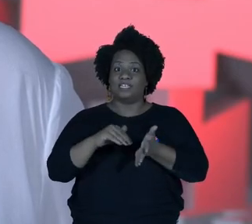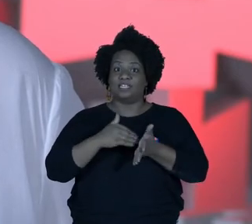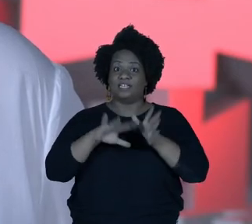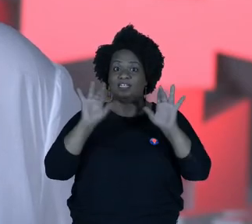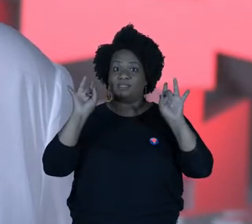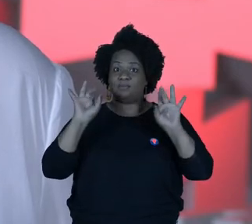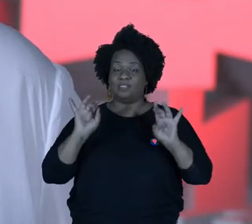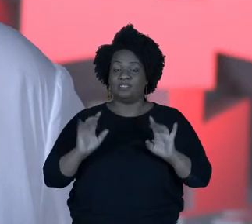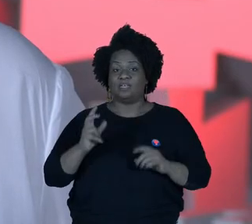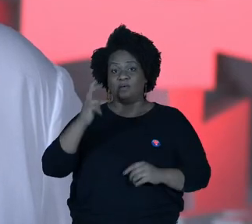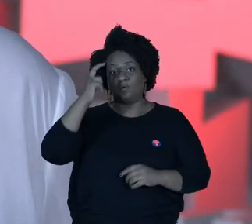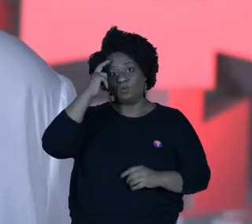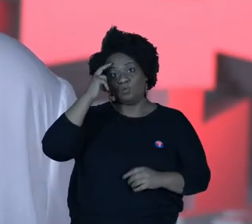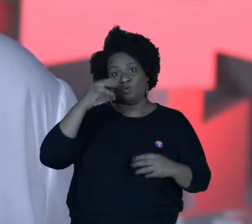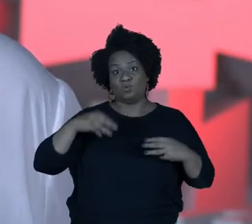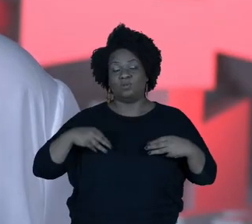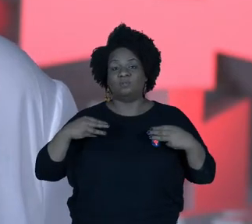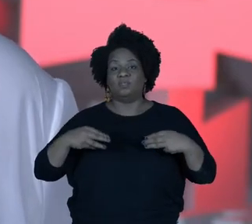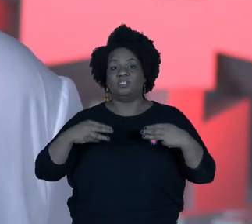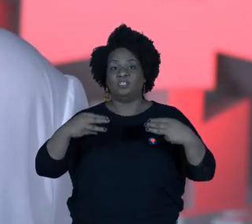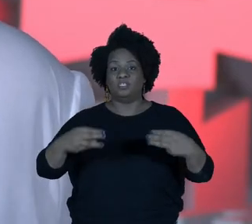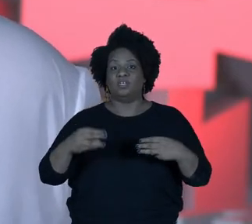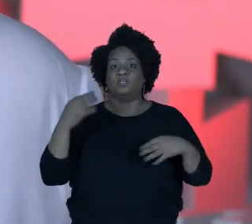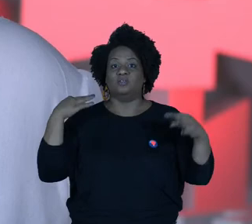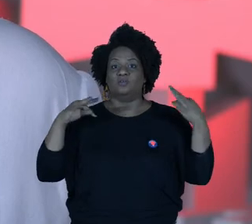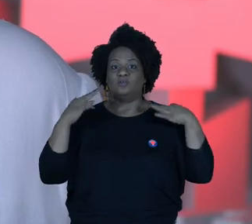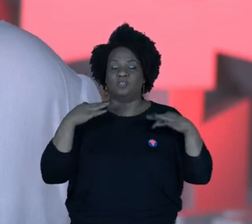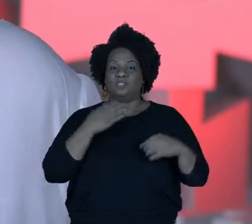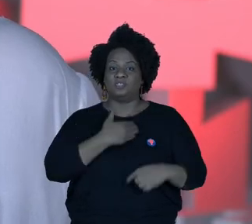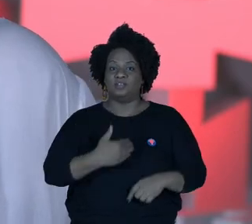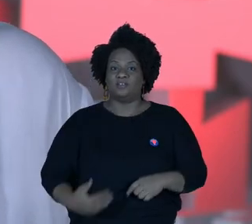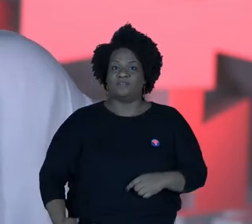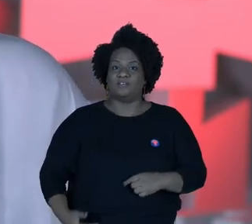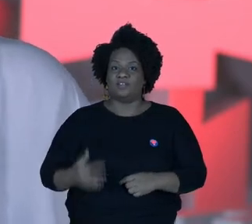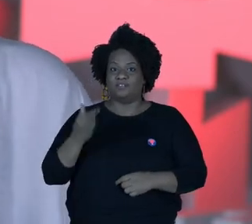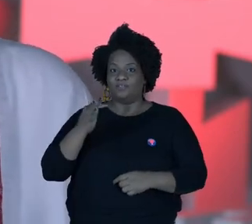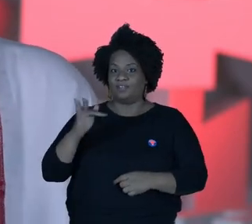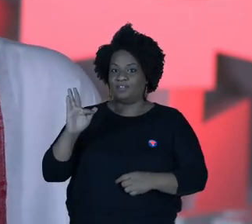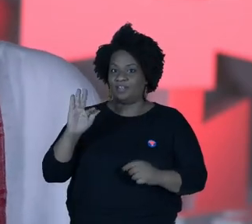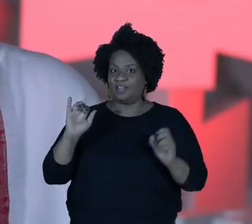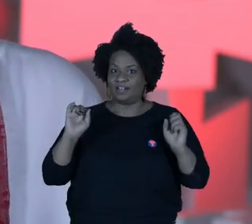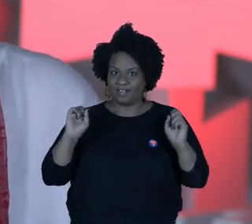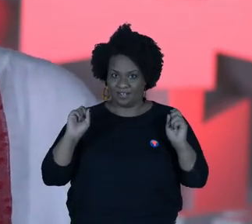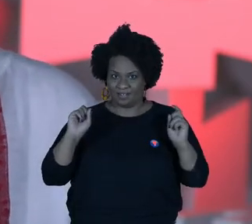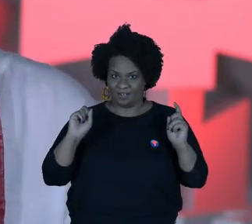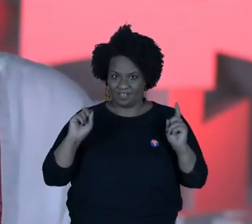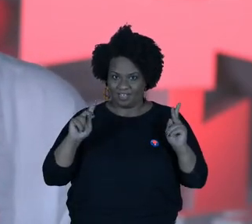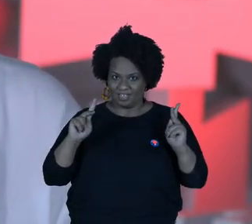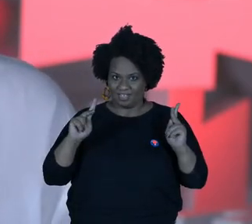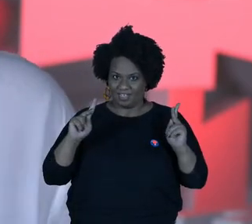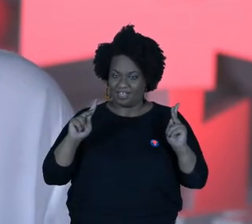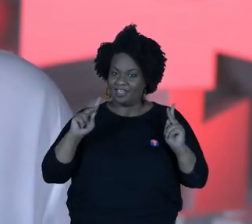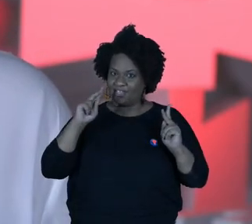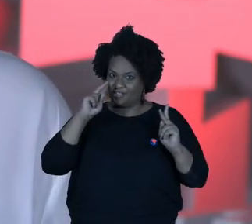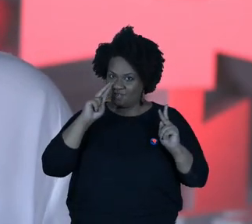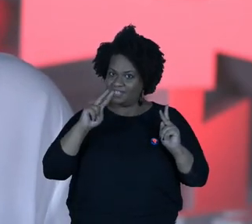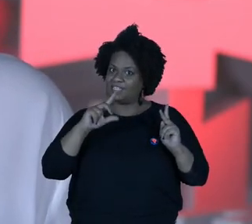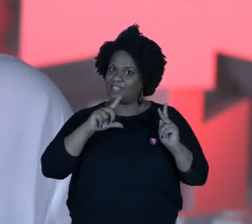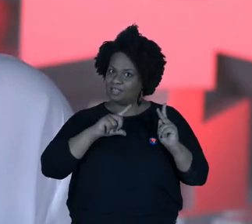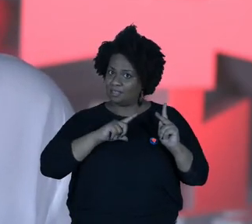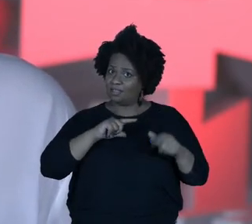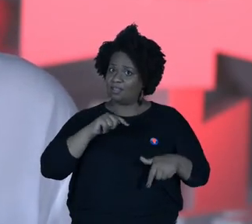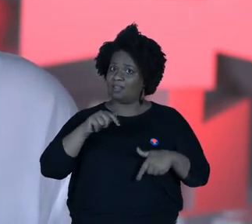Cultura, do Ministério do Turismo e do Governo Federal. Ok? Então, vocês veem que existe todo um